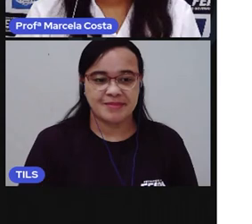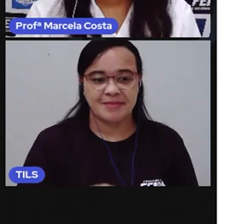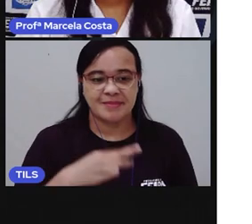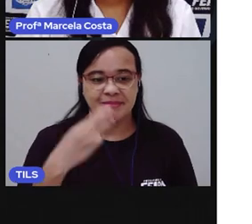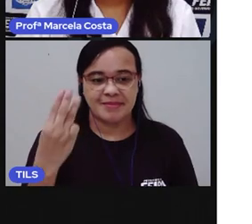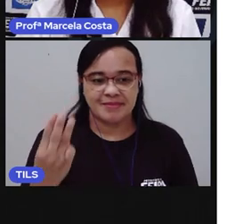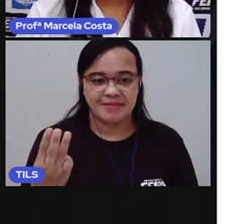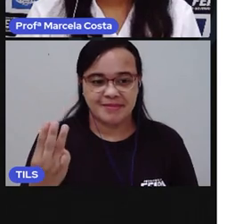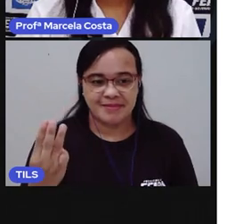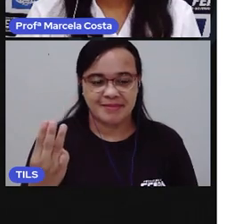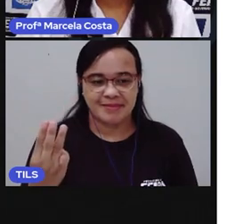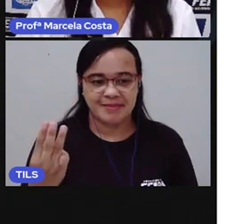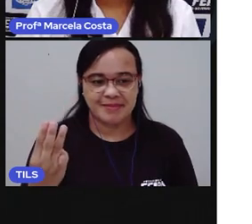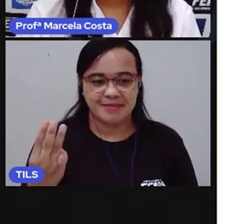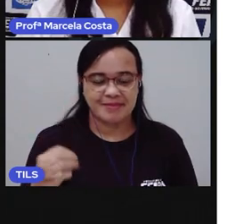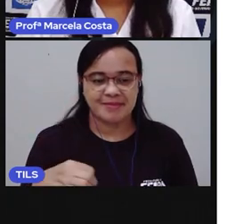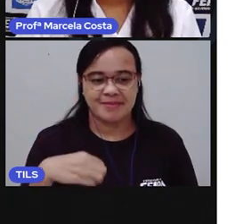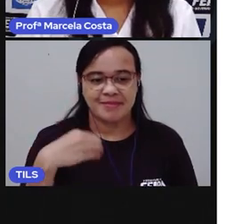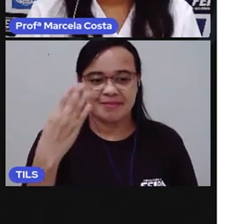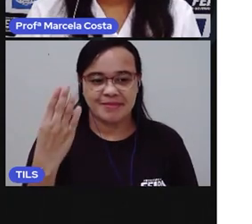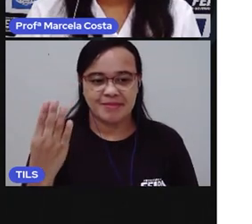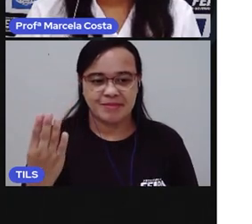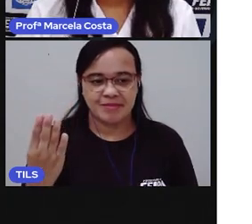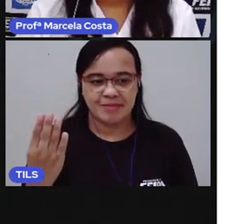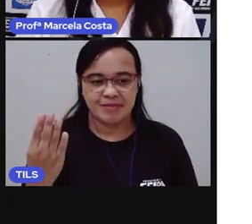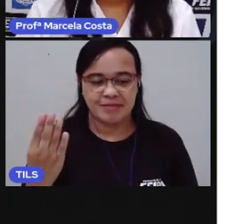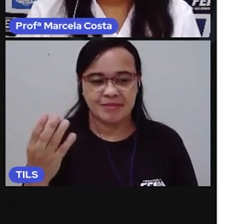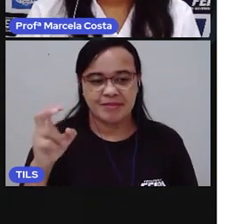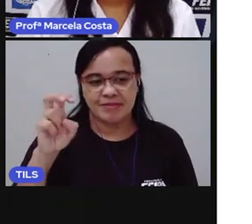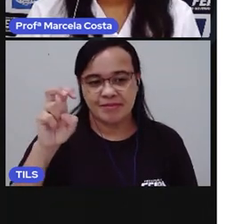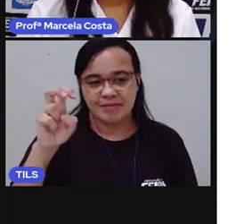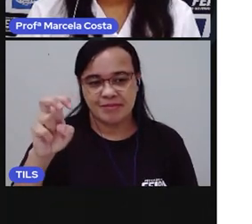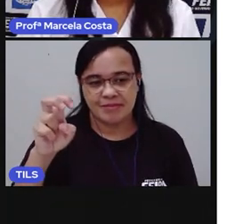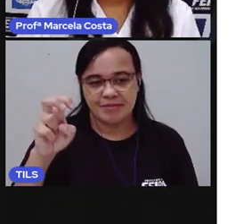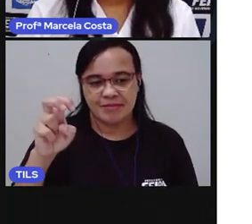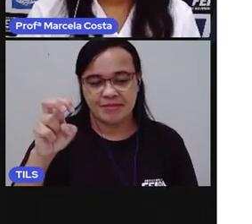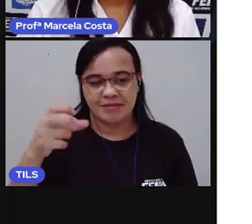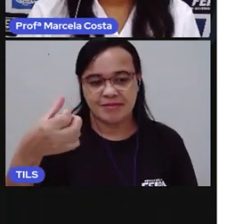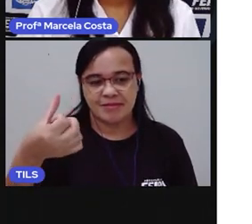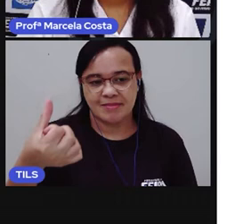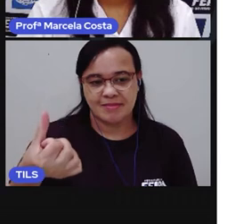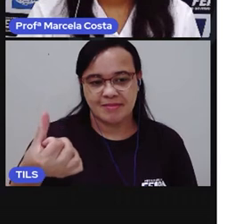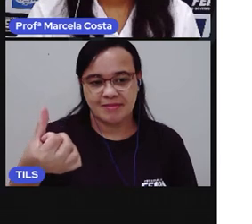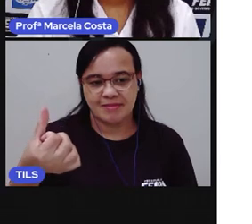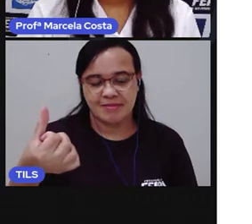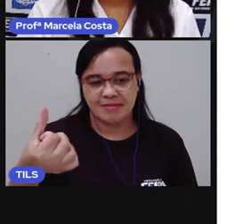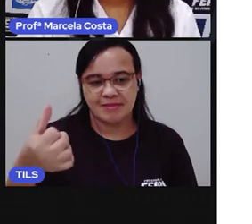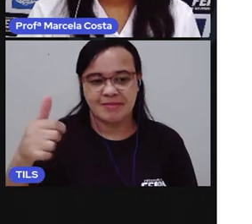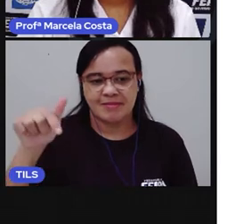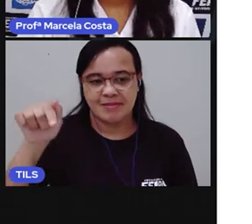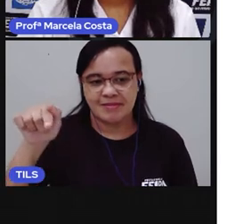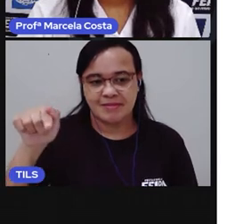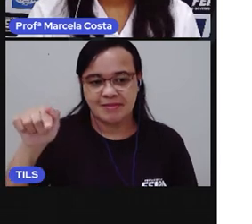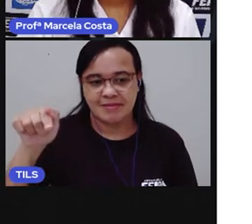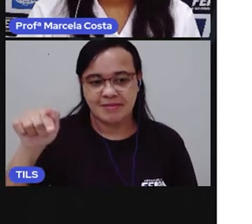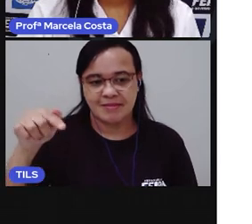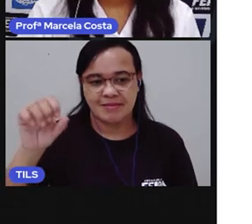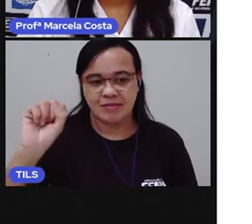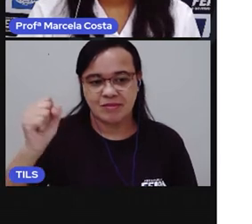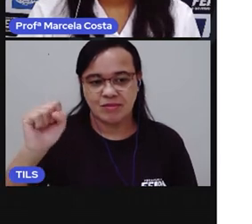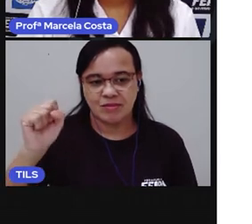2, 3, 4, 5, 6,